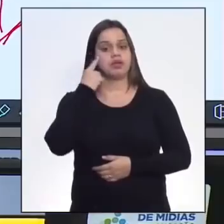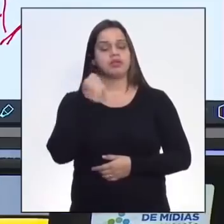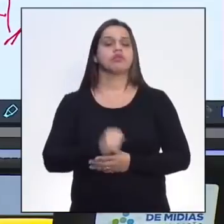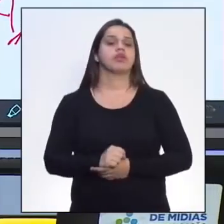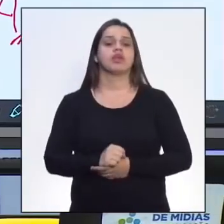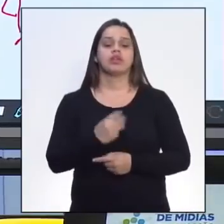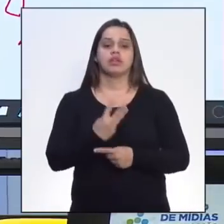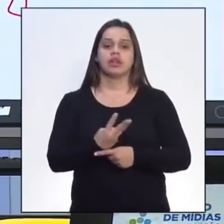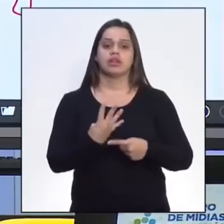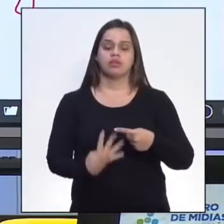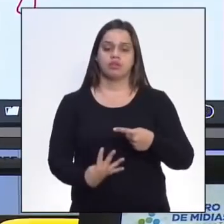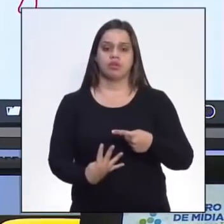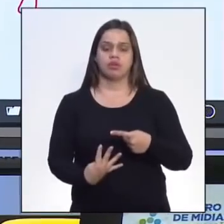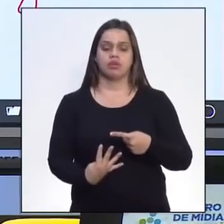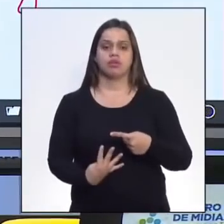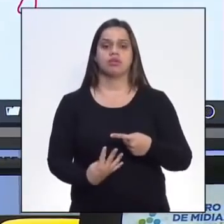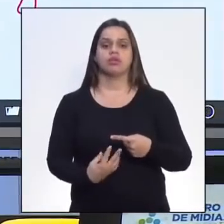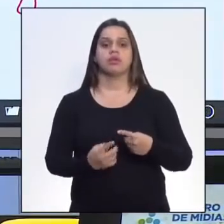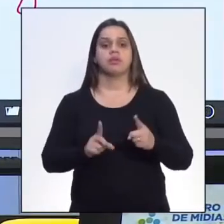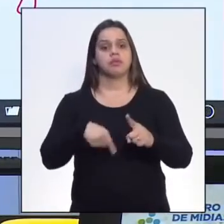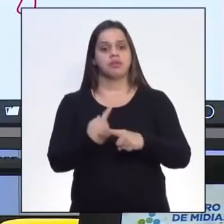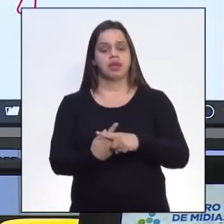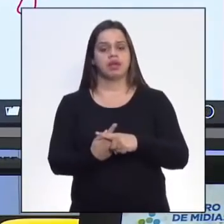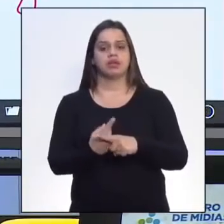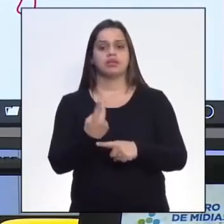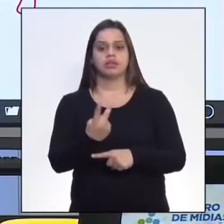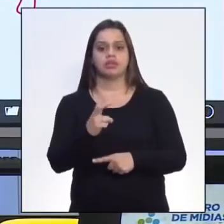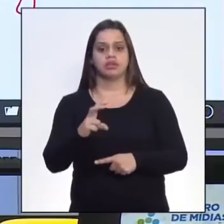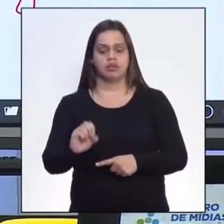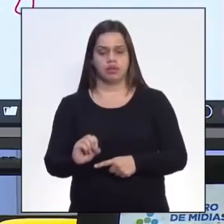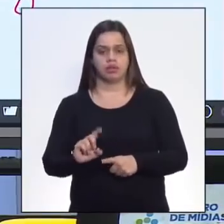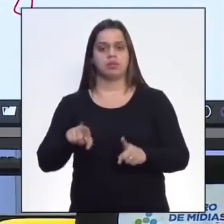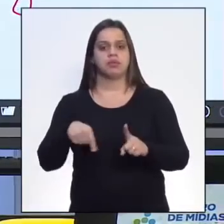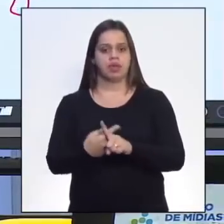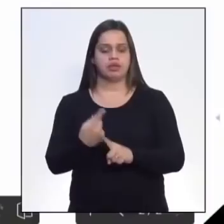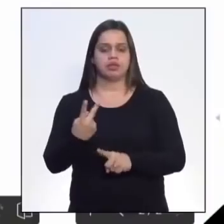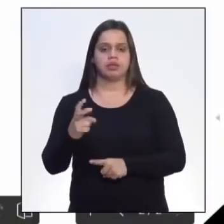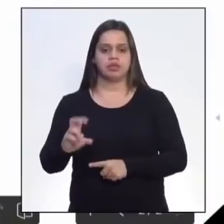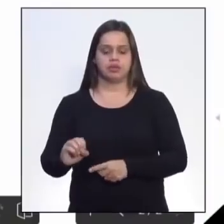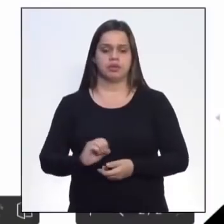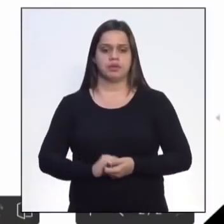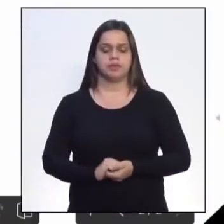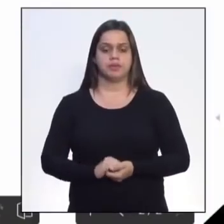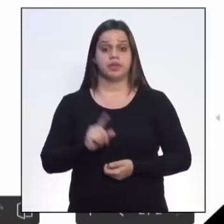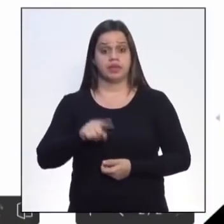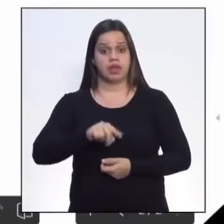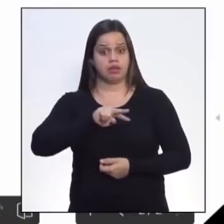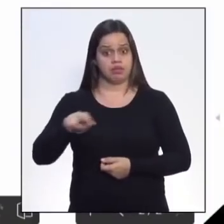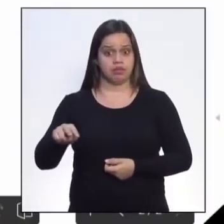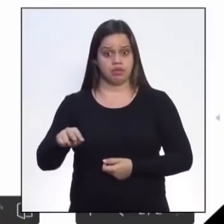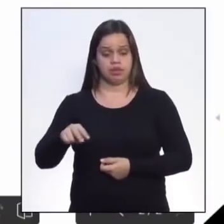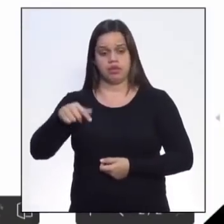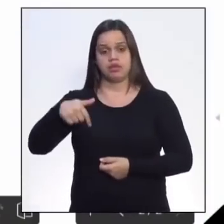são 250, mais 250, mais 250, que são os